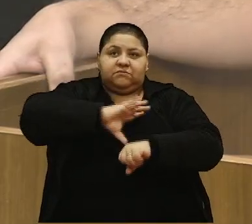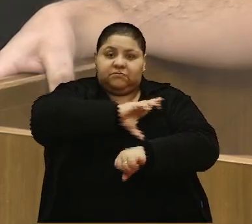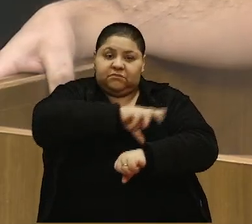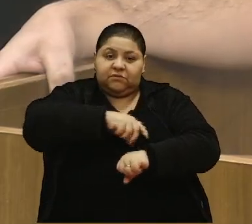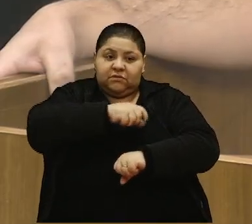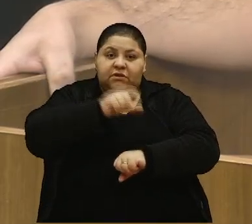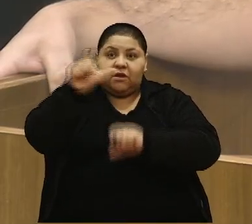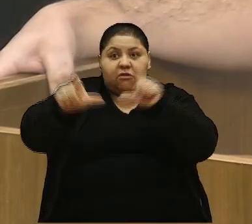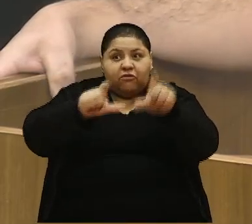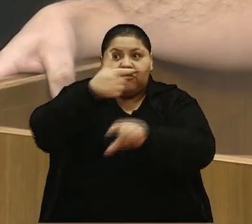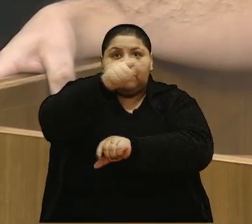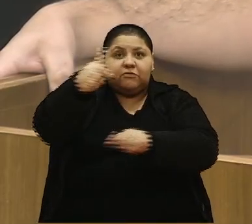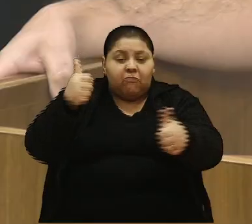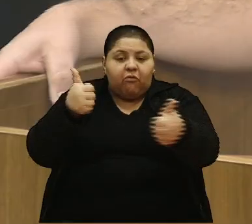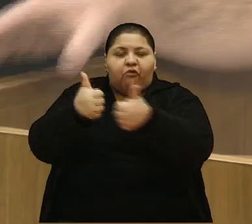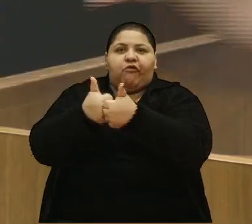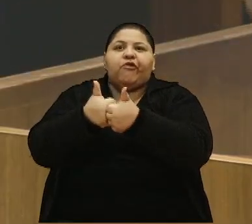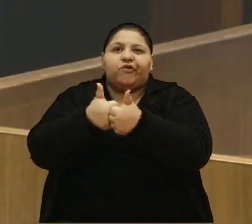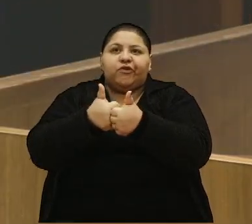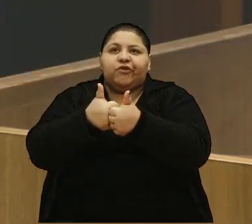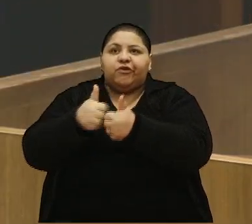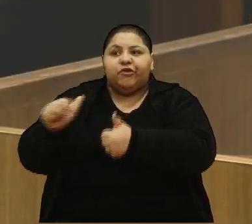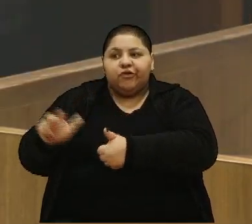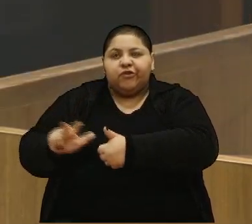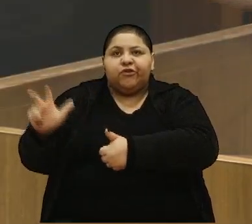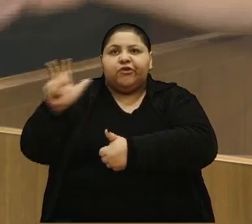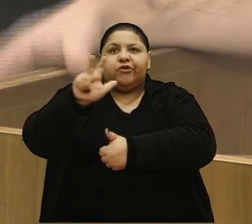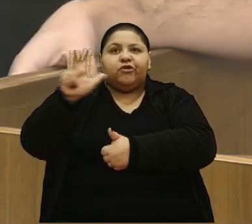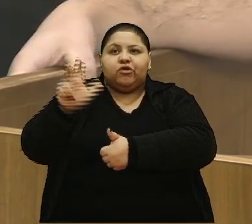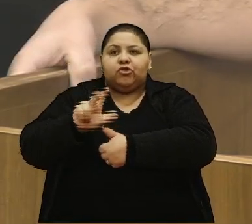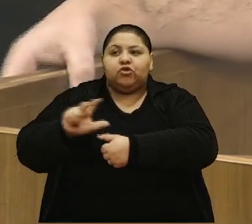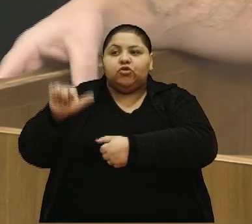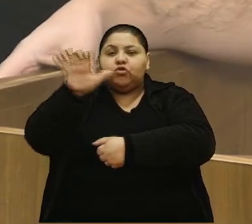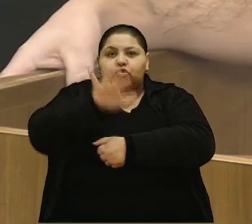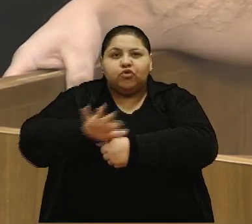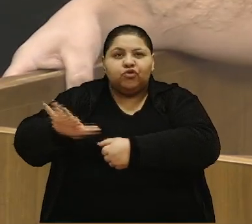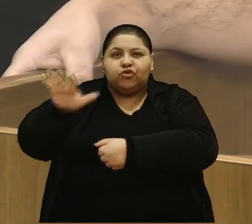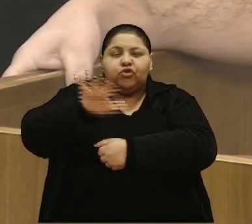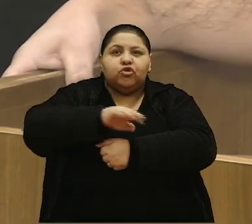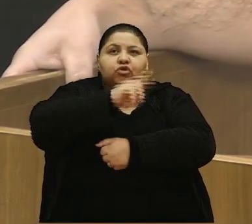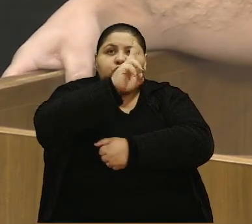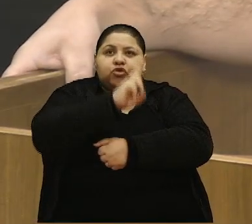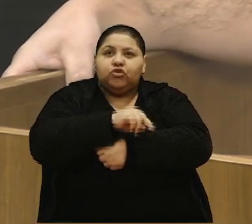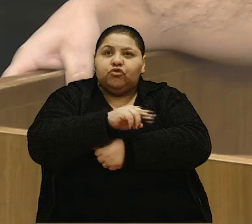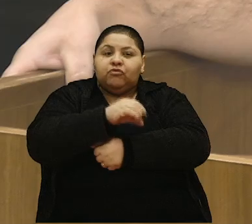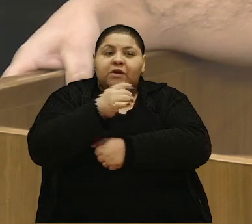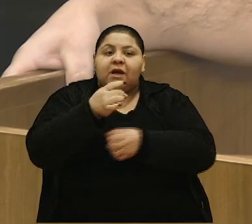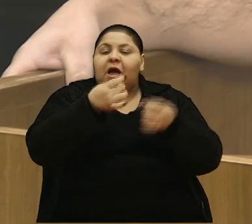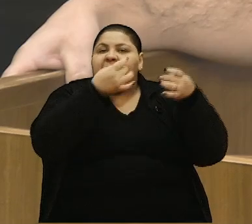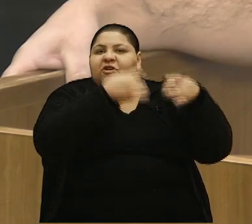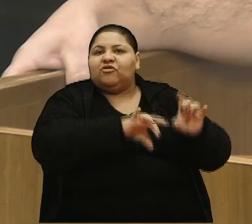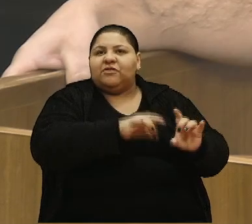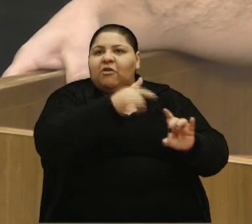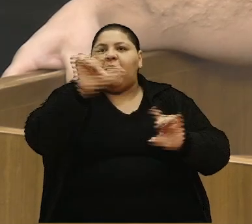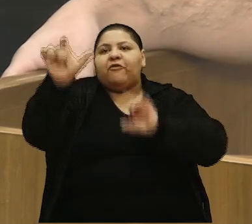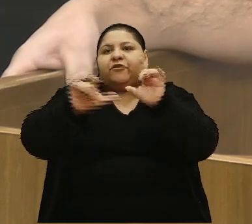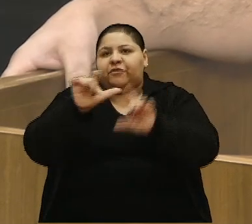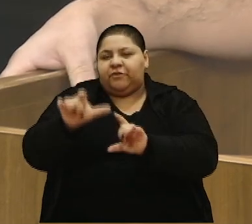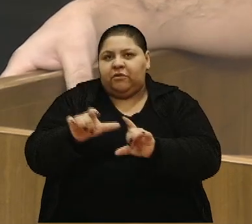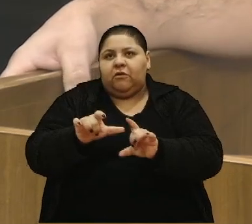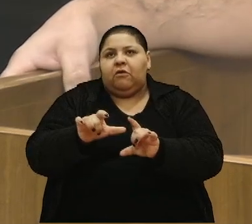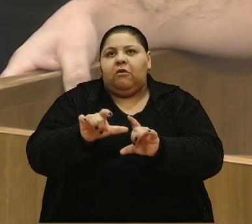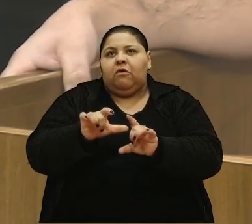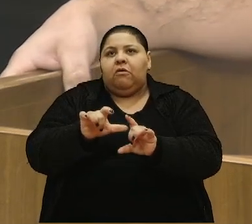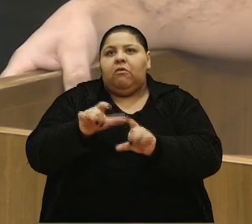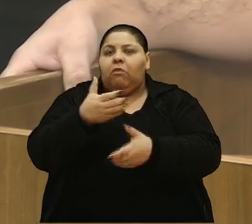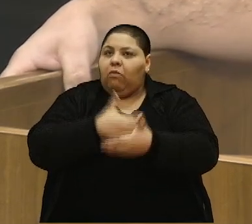próximo. Que a gente valorizar o contexto e nunca deixar ninguém na mão. Como diz o próprio lema, um